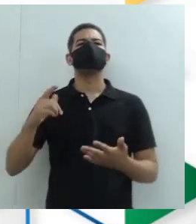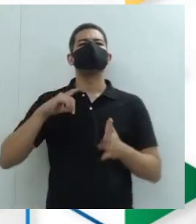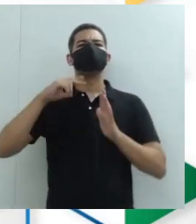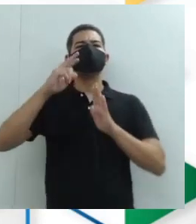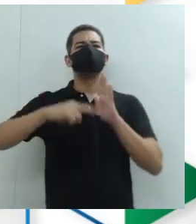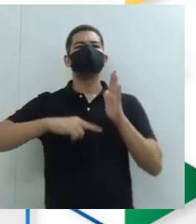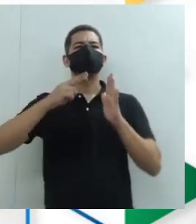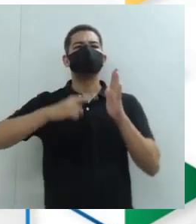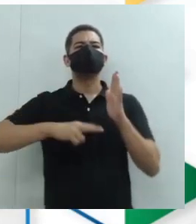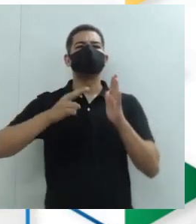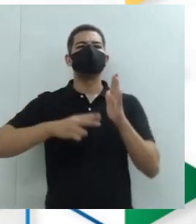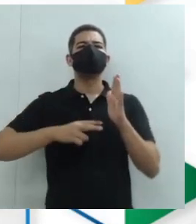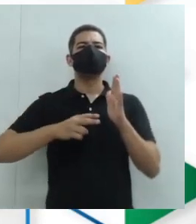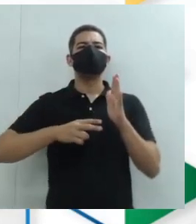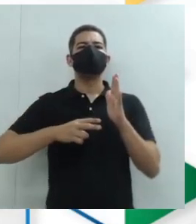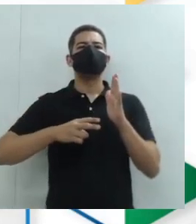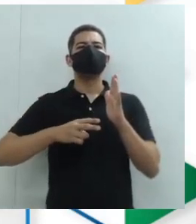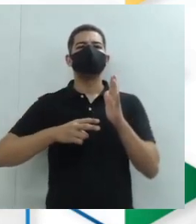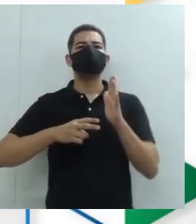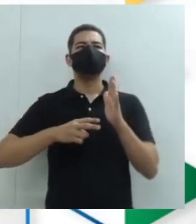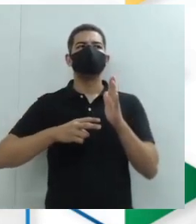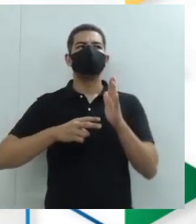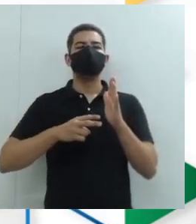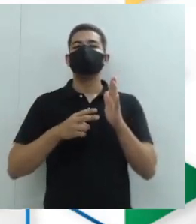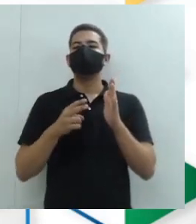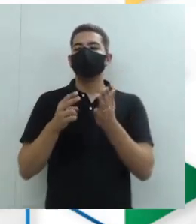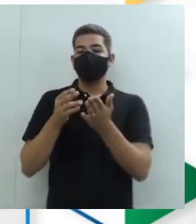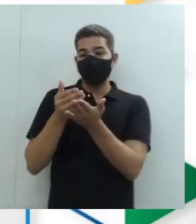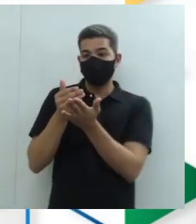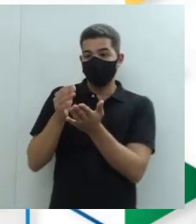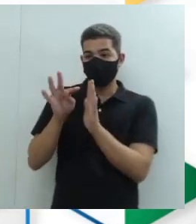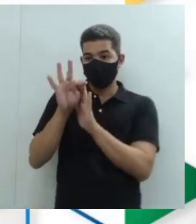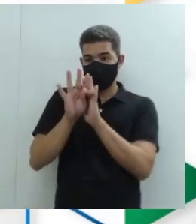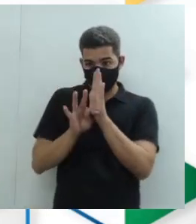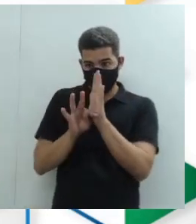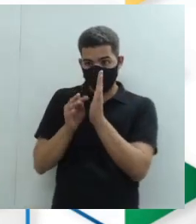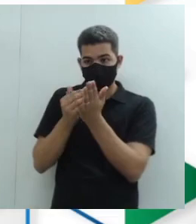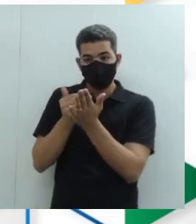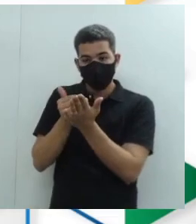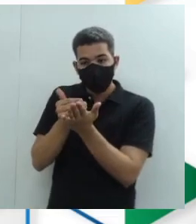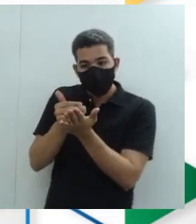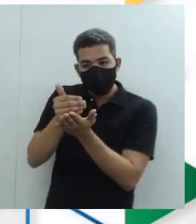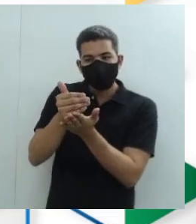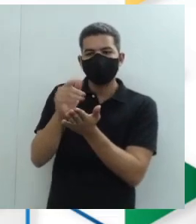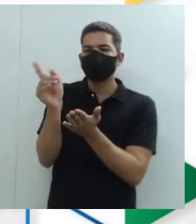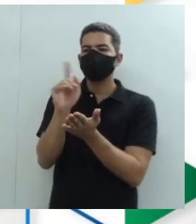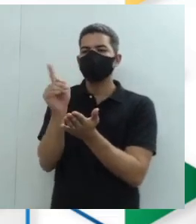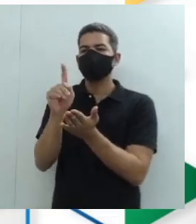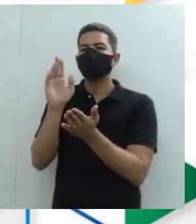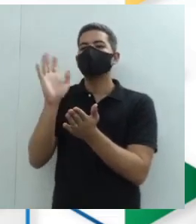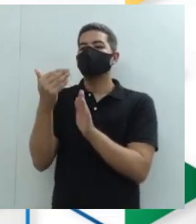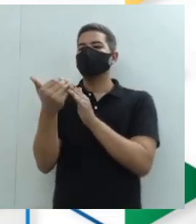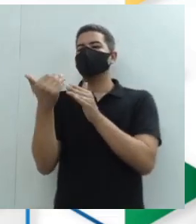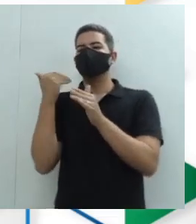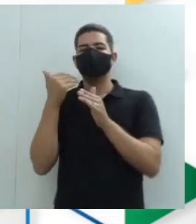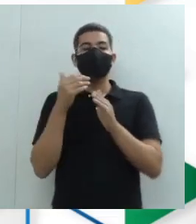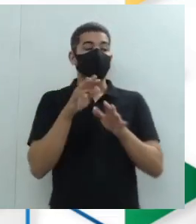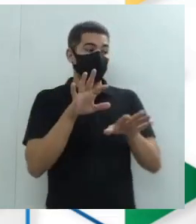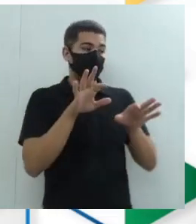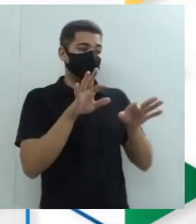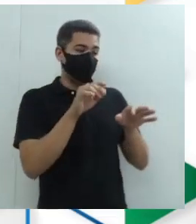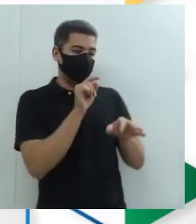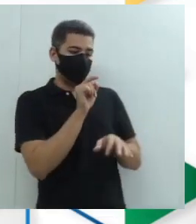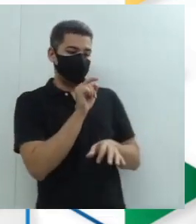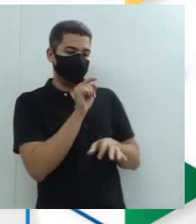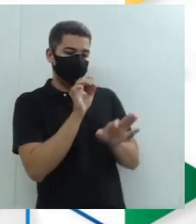pela garota não era o início do texto? Eu vou voltar só um pouquinho para você ver, olha só. No segundo